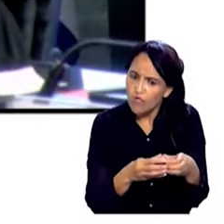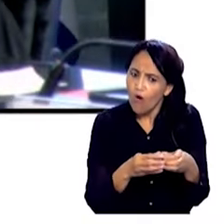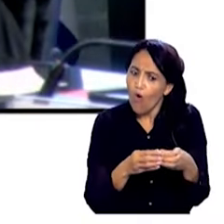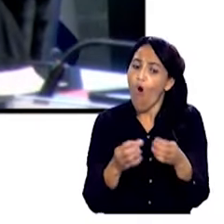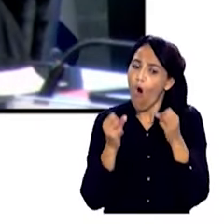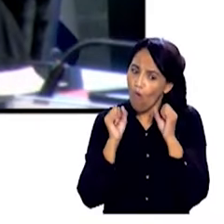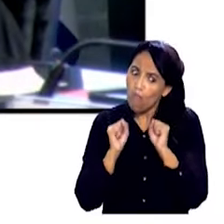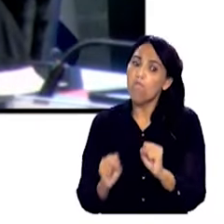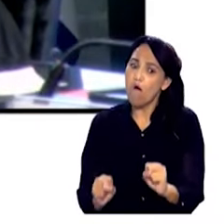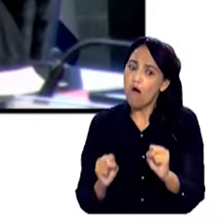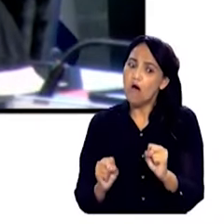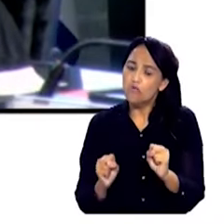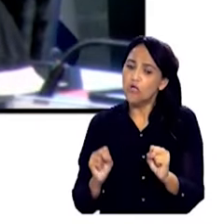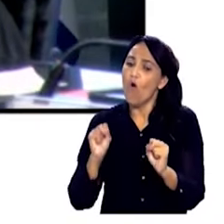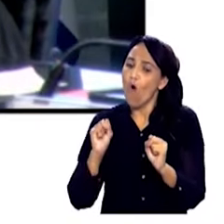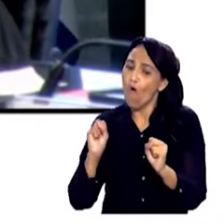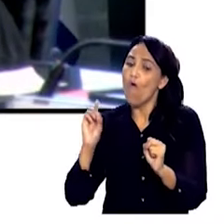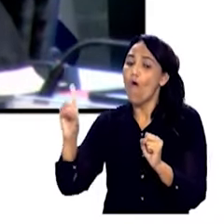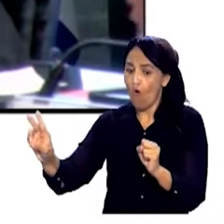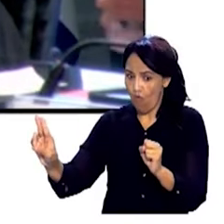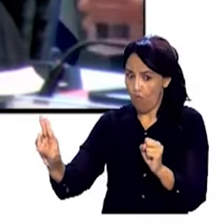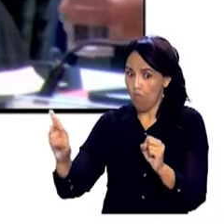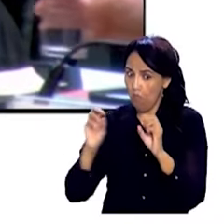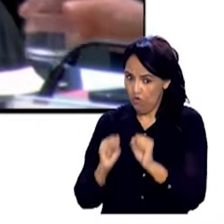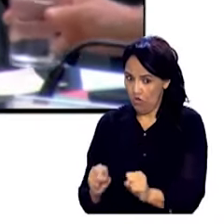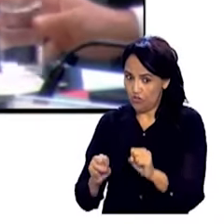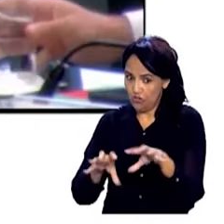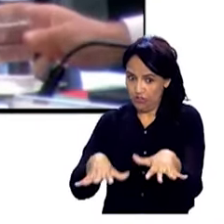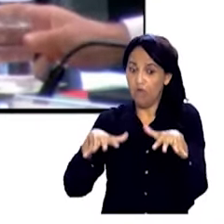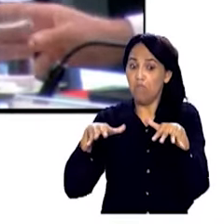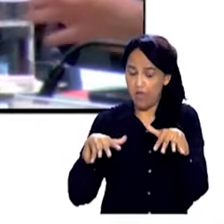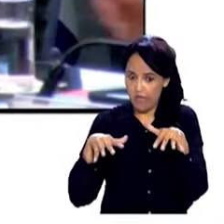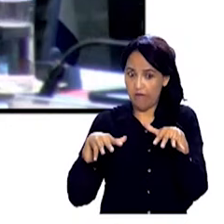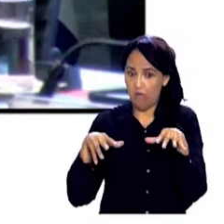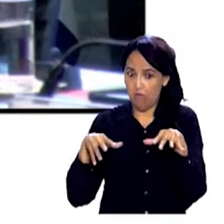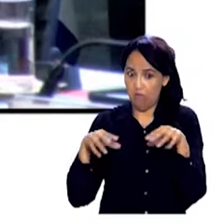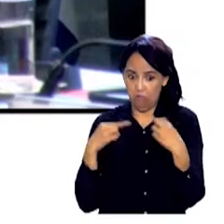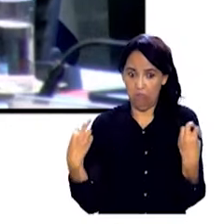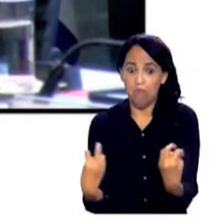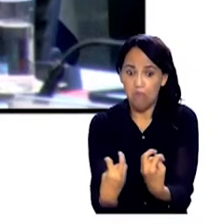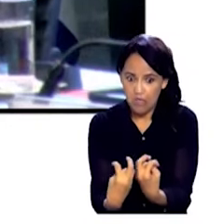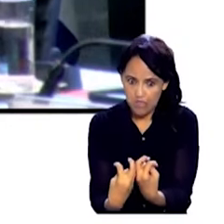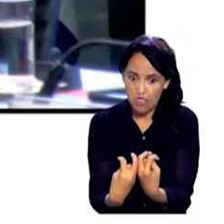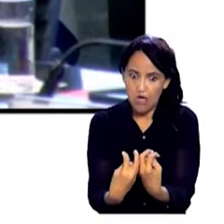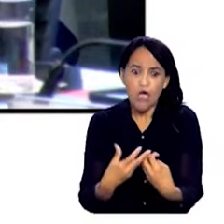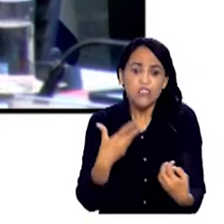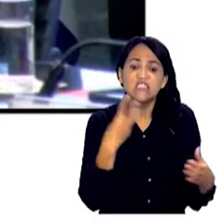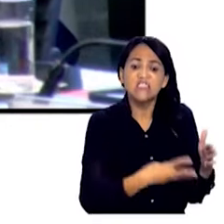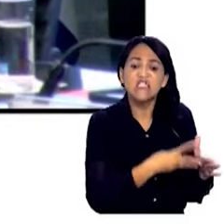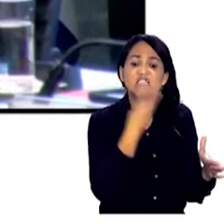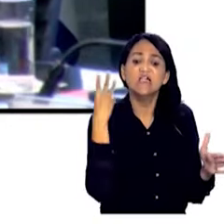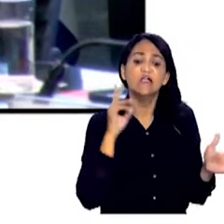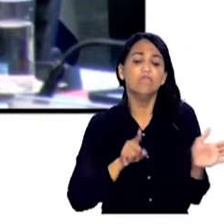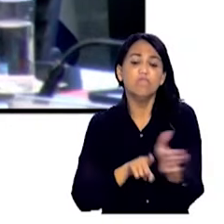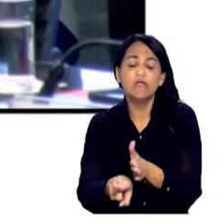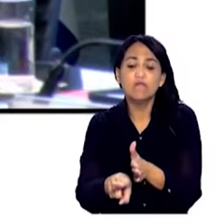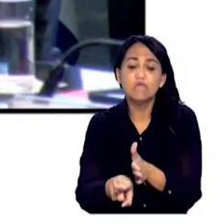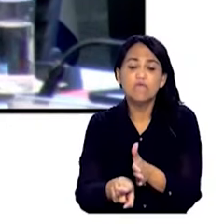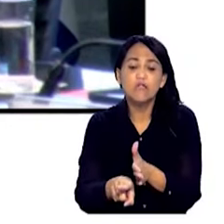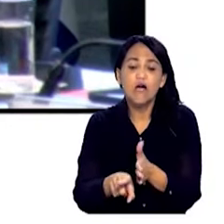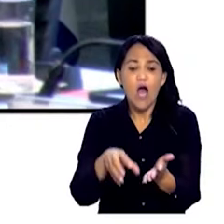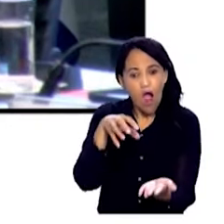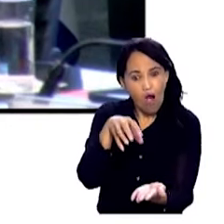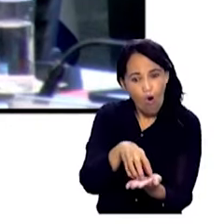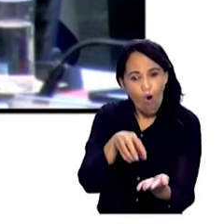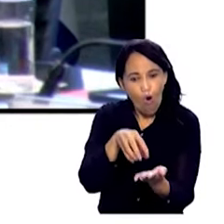hum eh uma terceira Pergunta a corte Suprema em pleno ou em